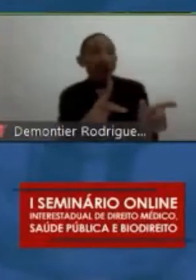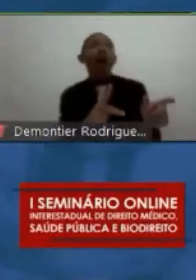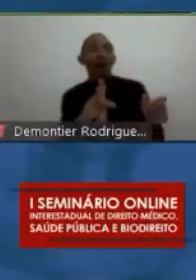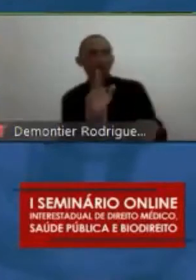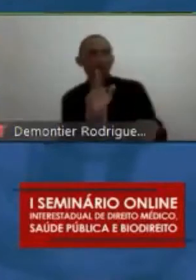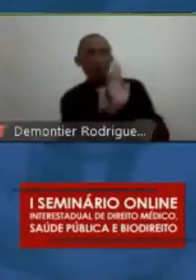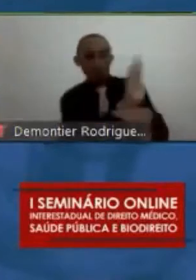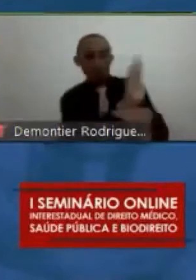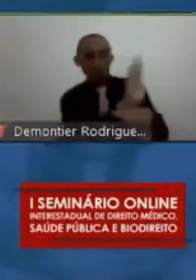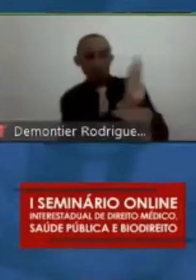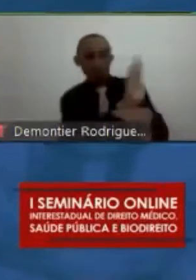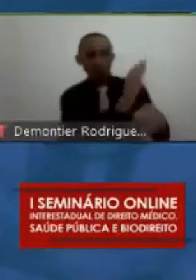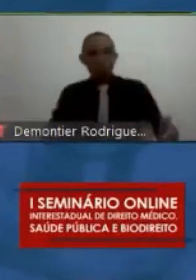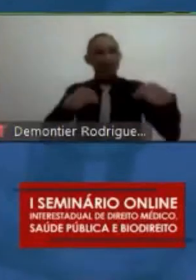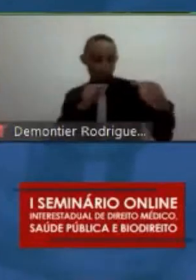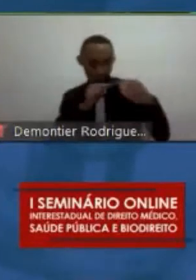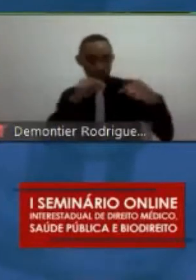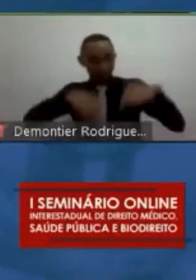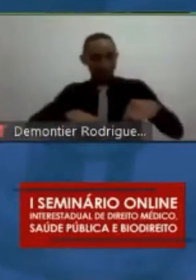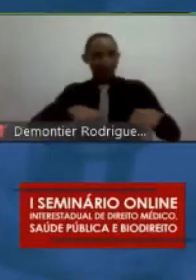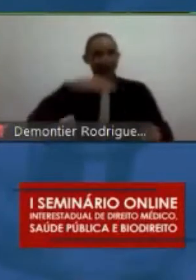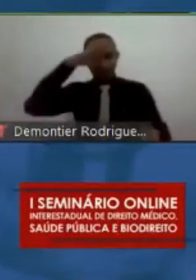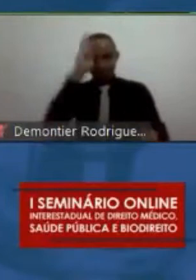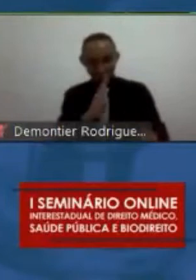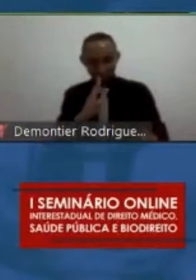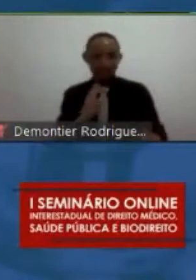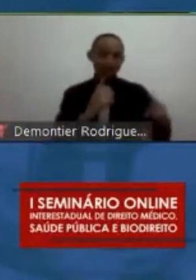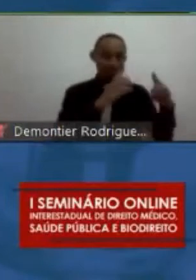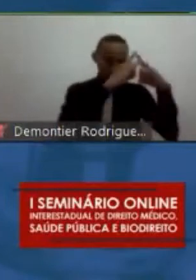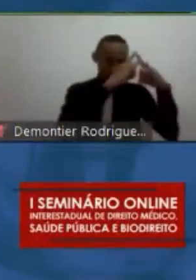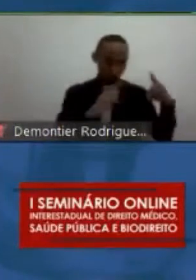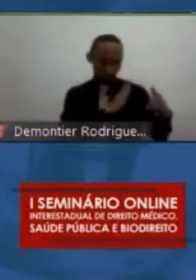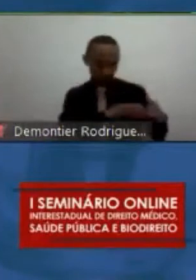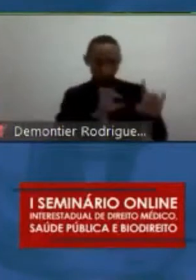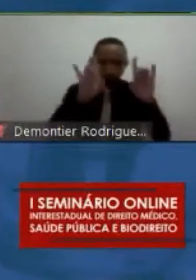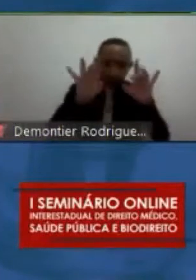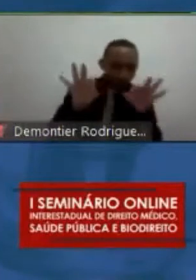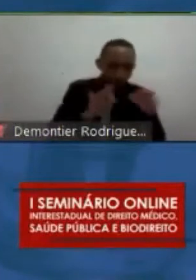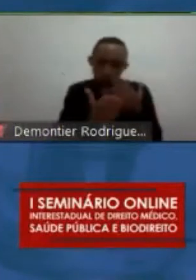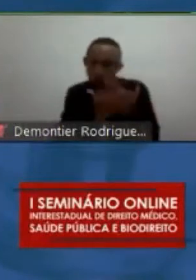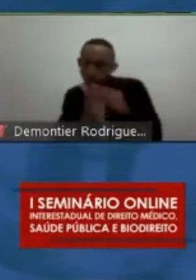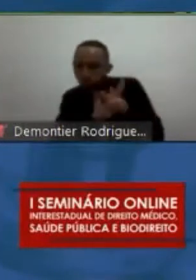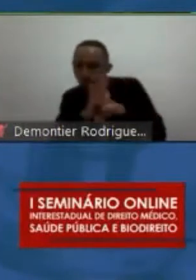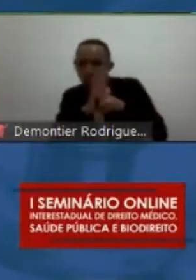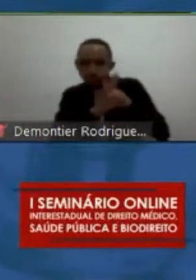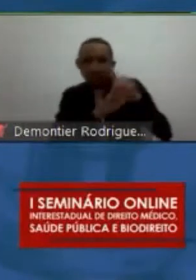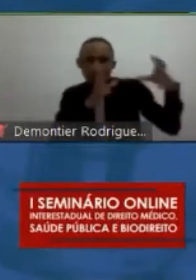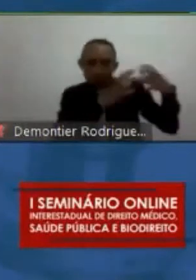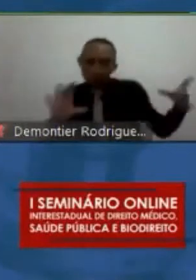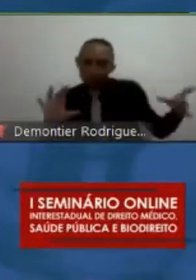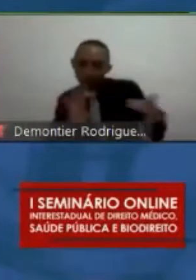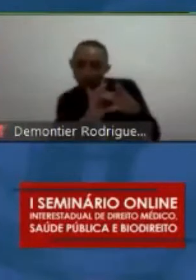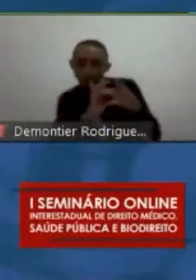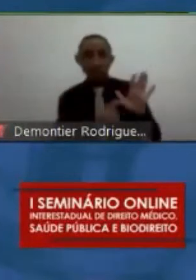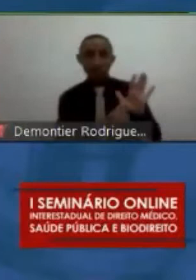aqui do país. Então, a equipe multidisciplinar do INCOR fez a adequação em conjunto com esta entidade e vamos lançar esse guia